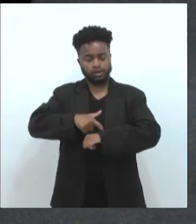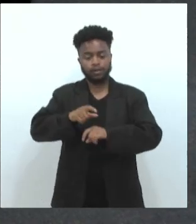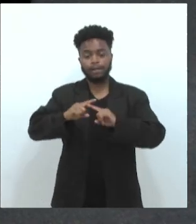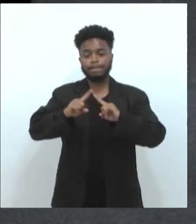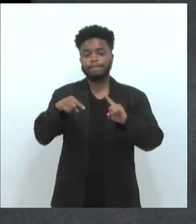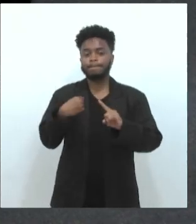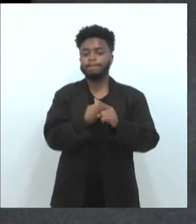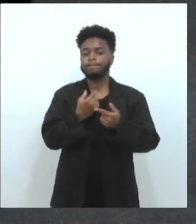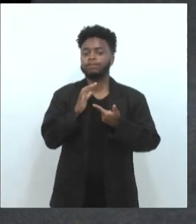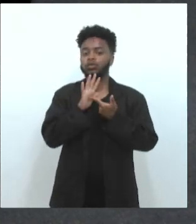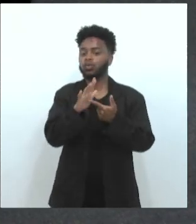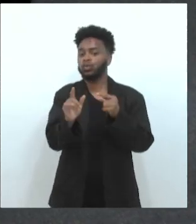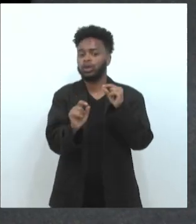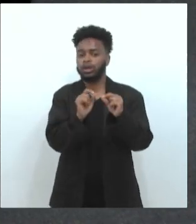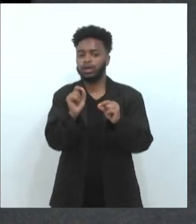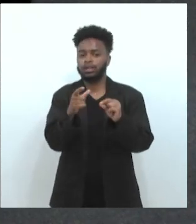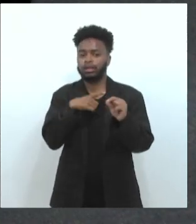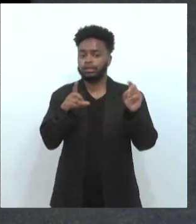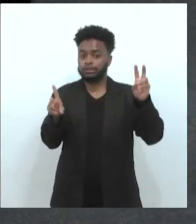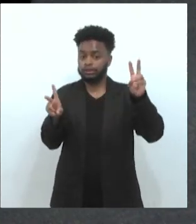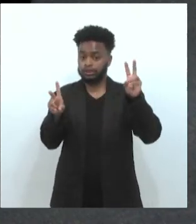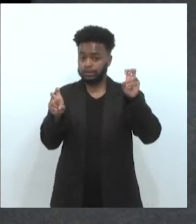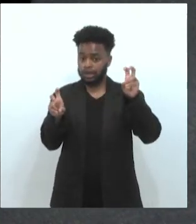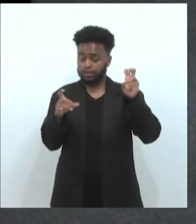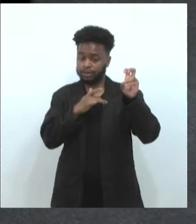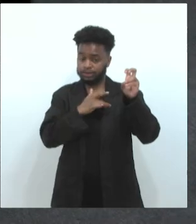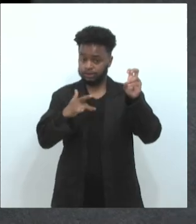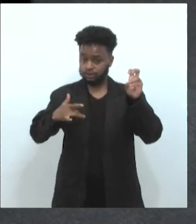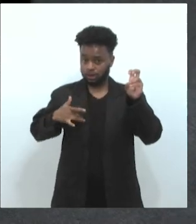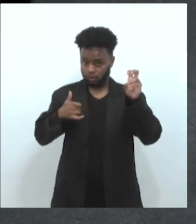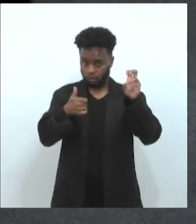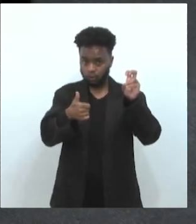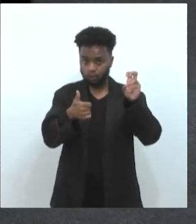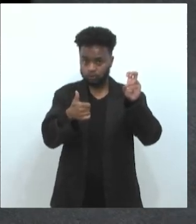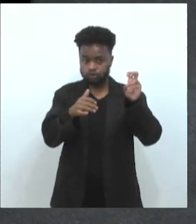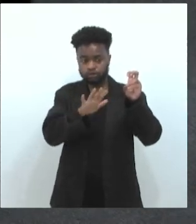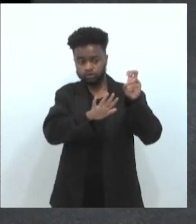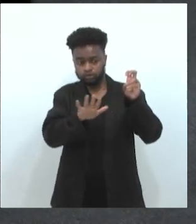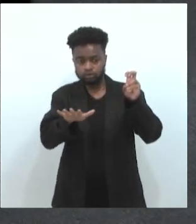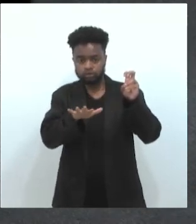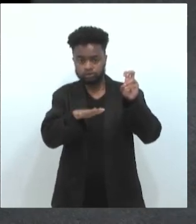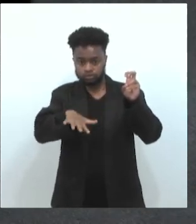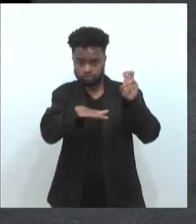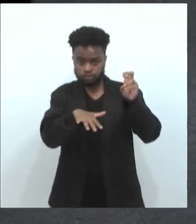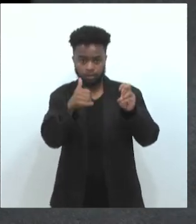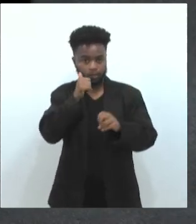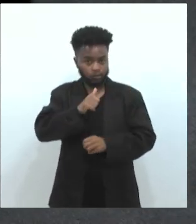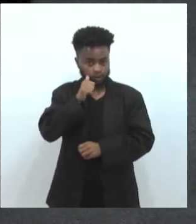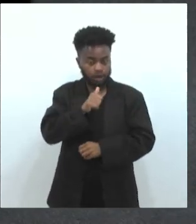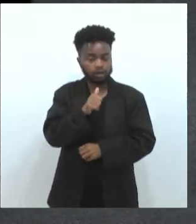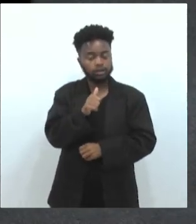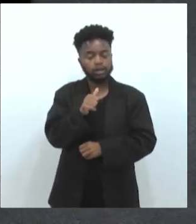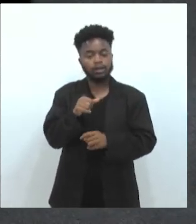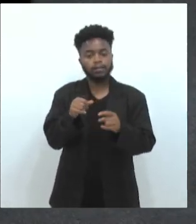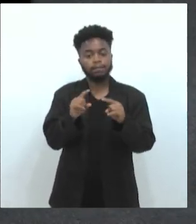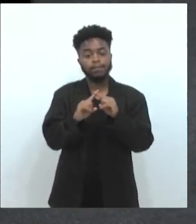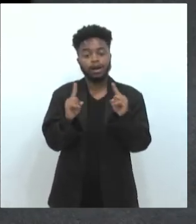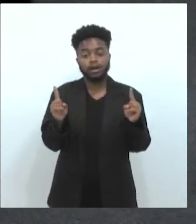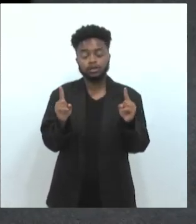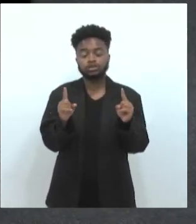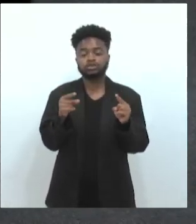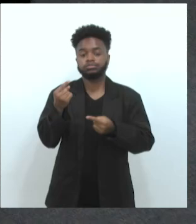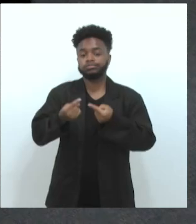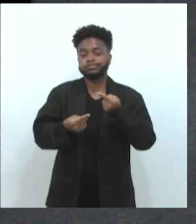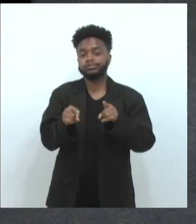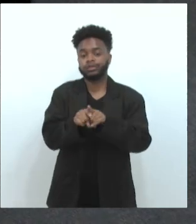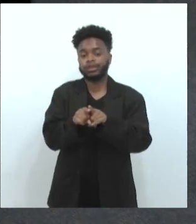só a questão de saúde dessas mulheres, de saúde reprodutiva dessas mulheres, mas também como